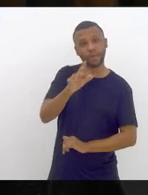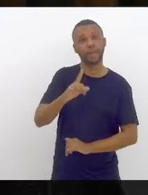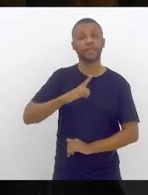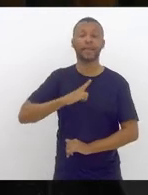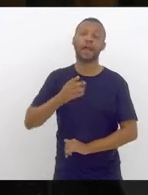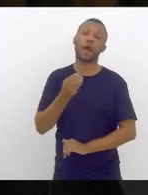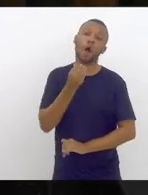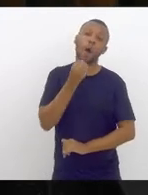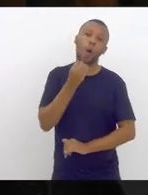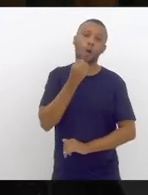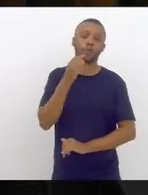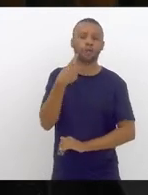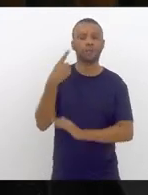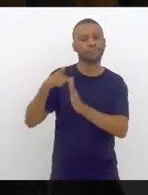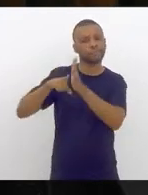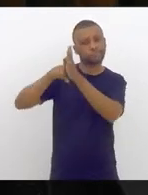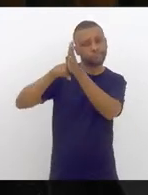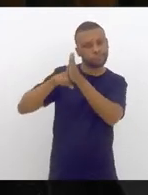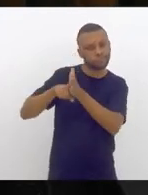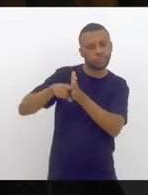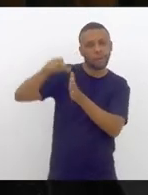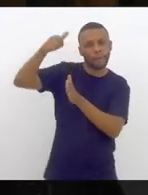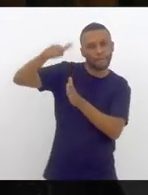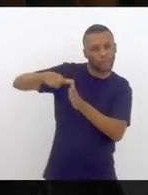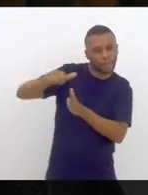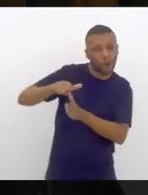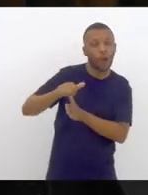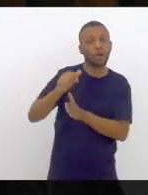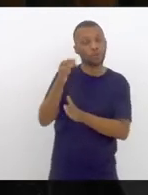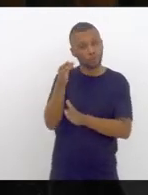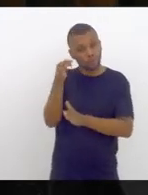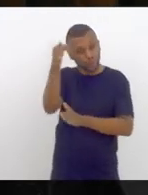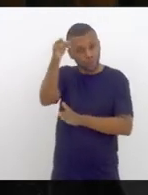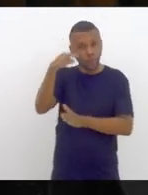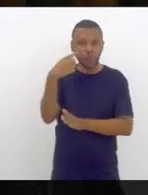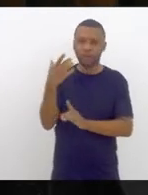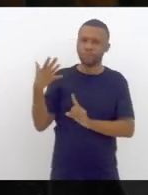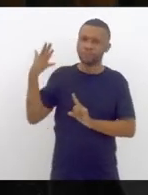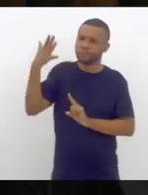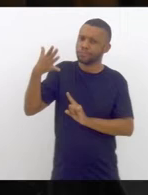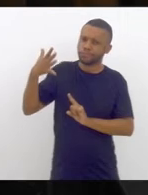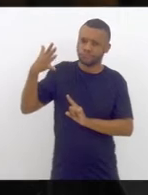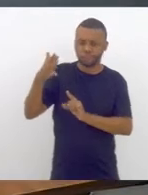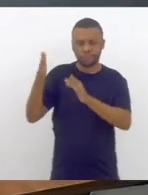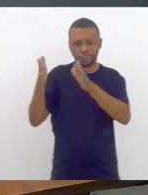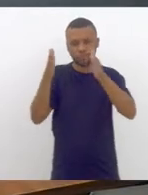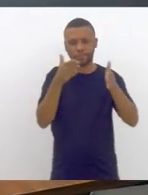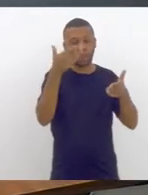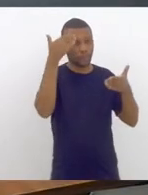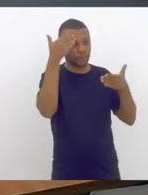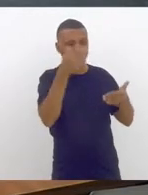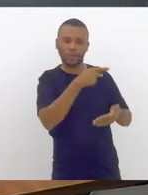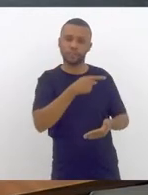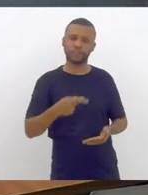aprofundá-los em outras intervenções que faremos Muito obrigado senhor presidente